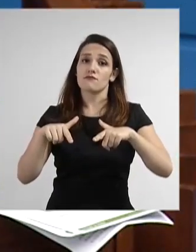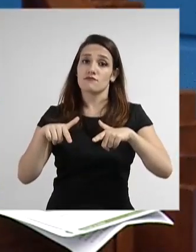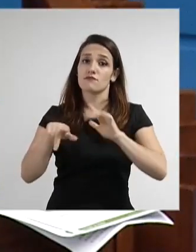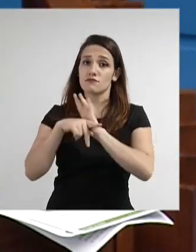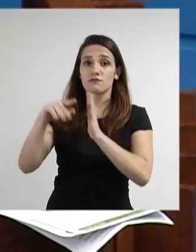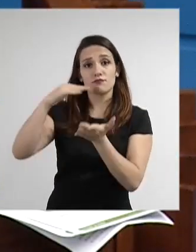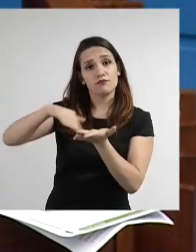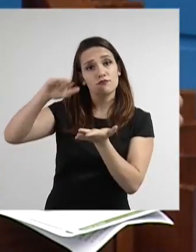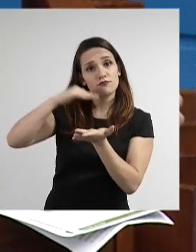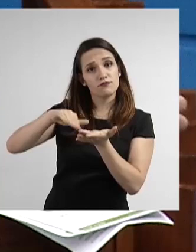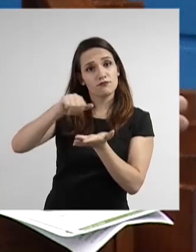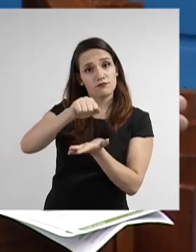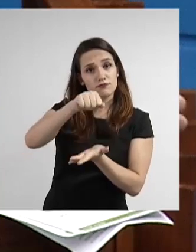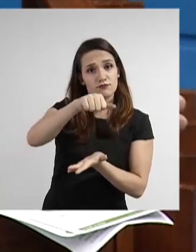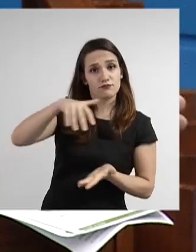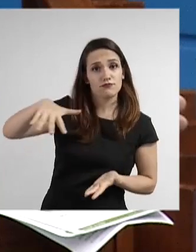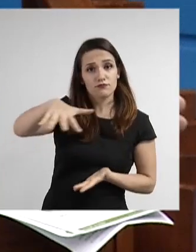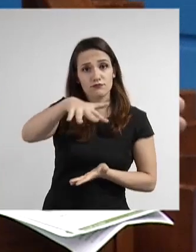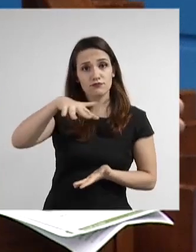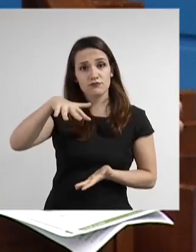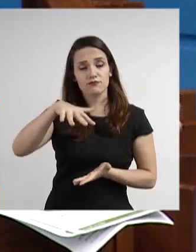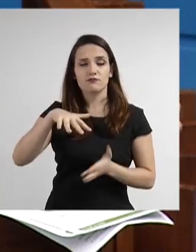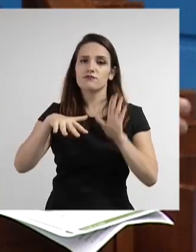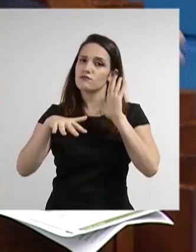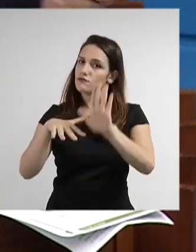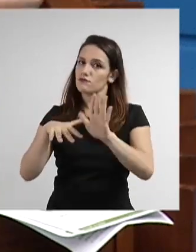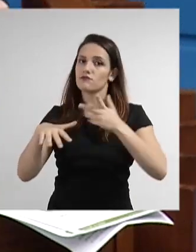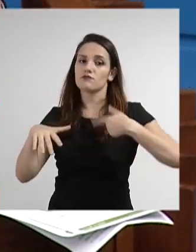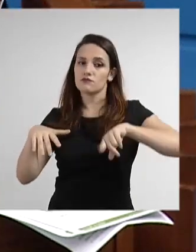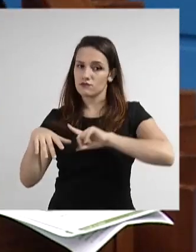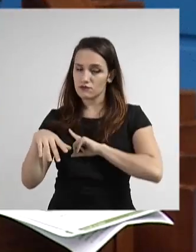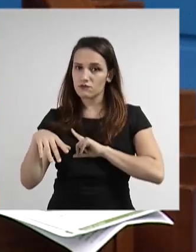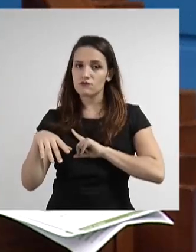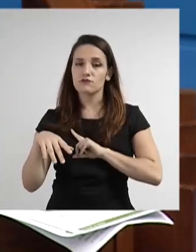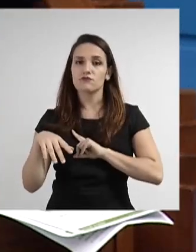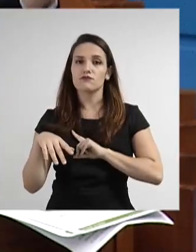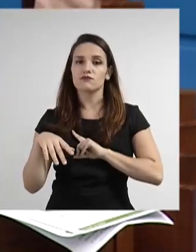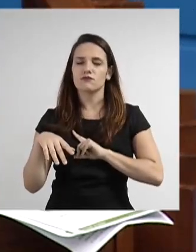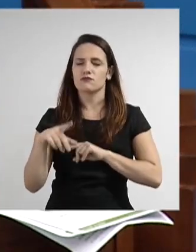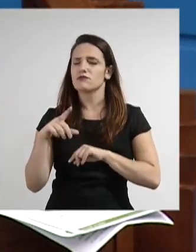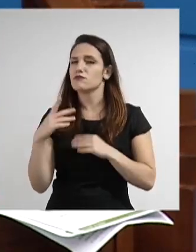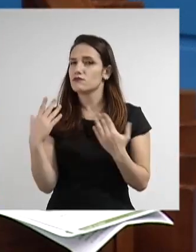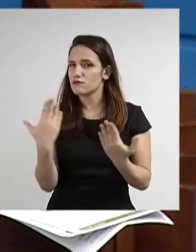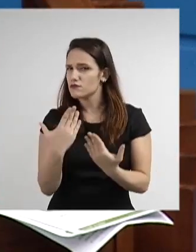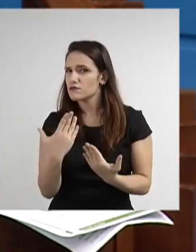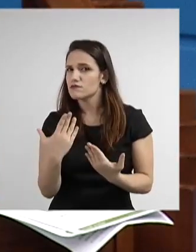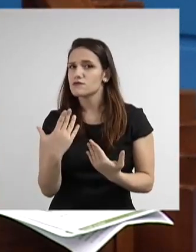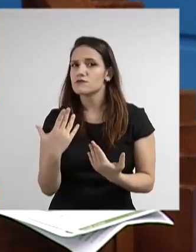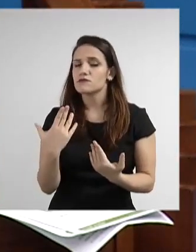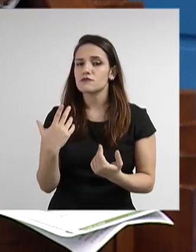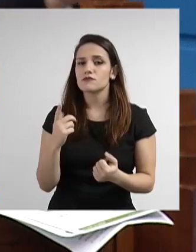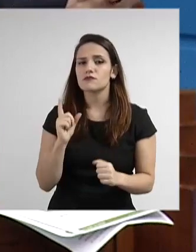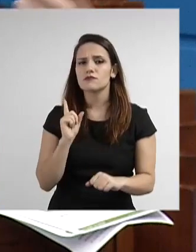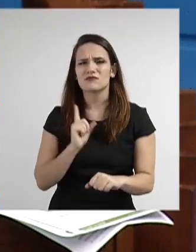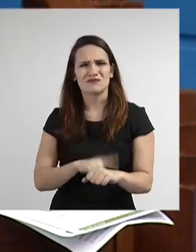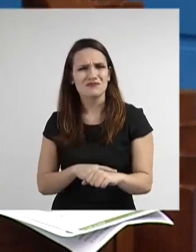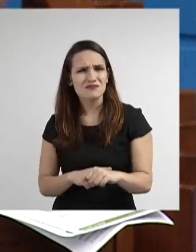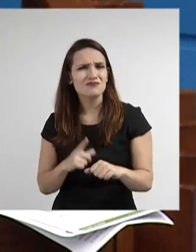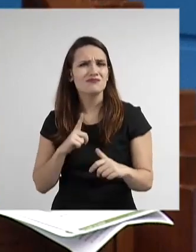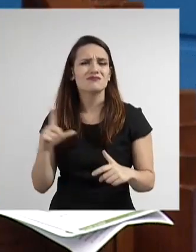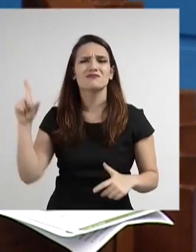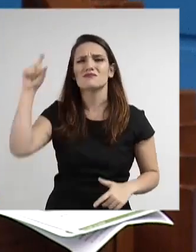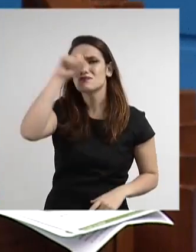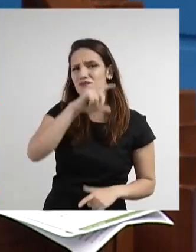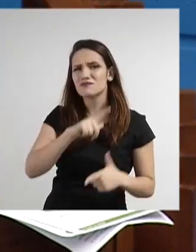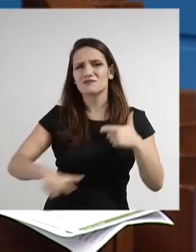pela Secretaria de Assistência Social. Nós, como eu disse, no momento de tantas dificuldades